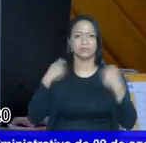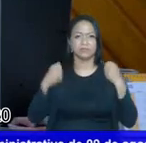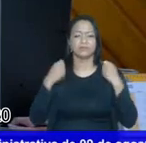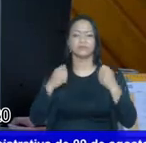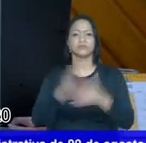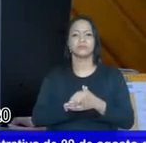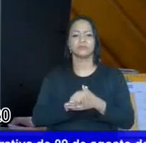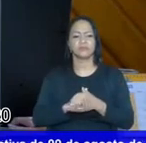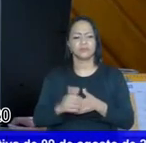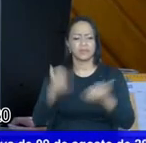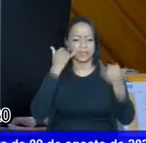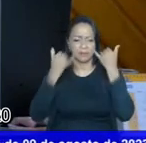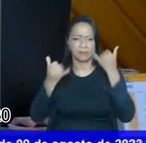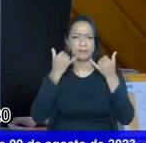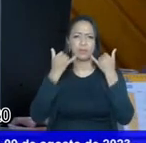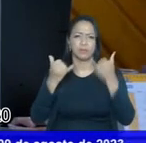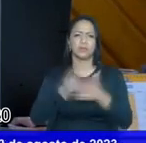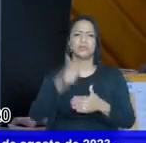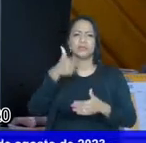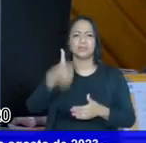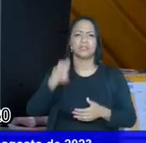candidato informou a despesa de R$